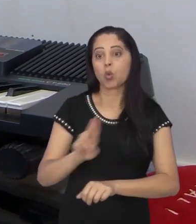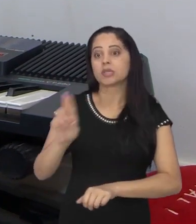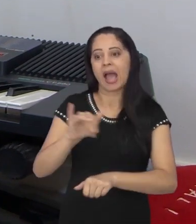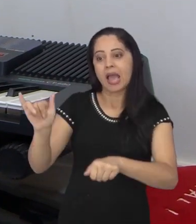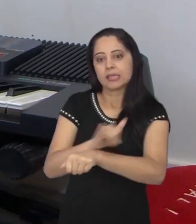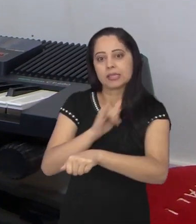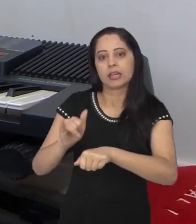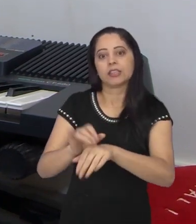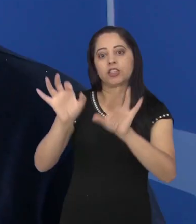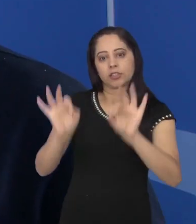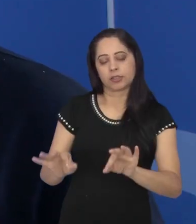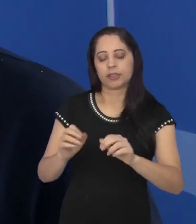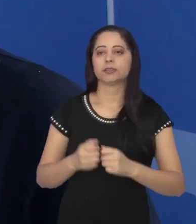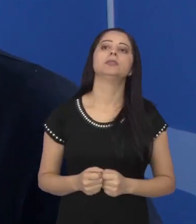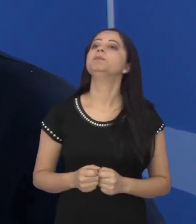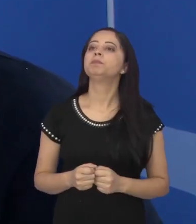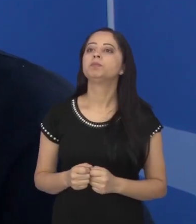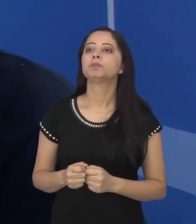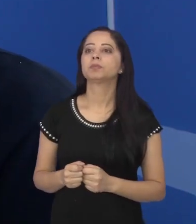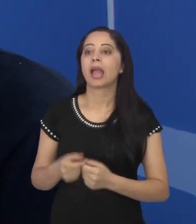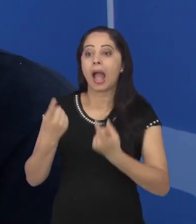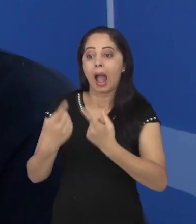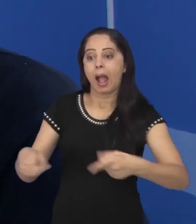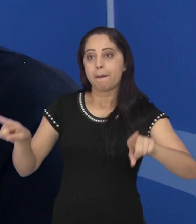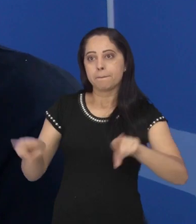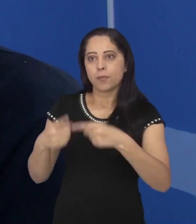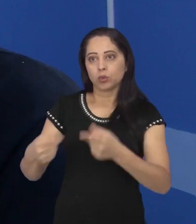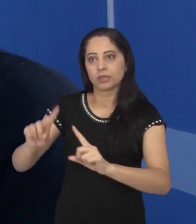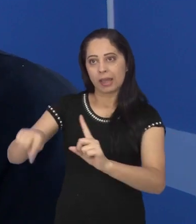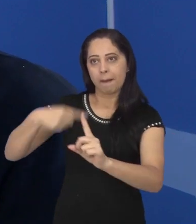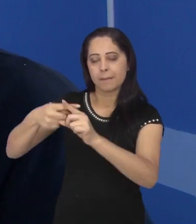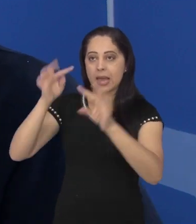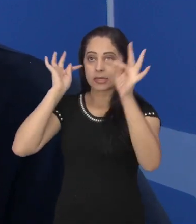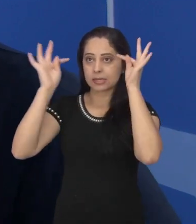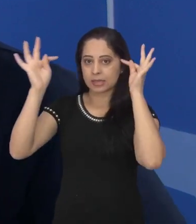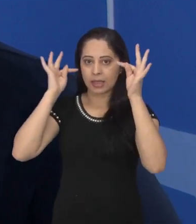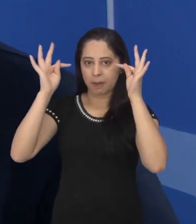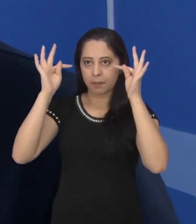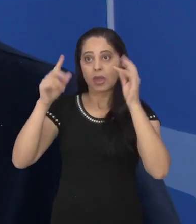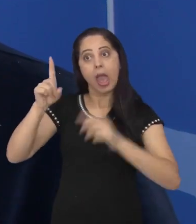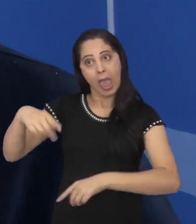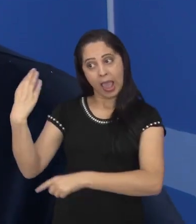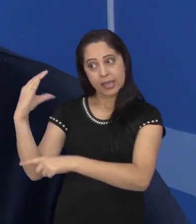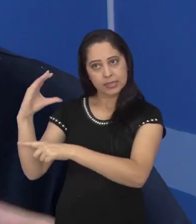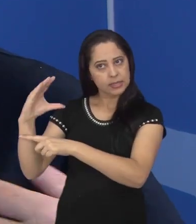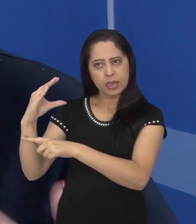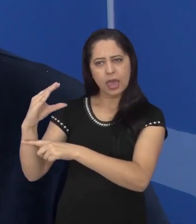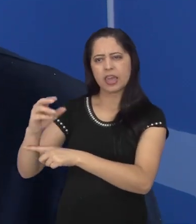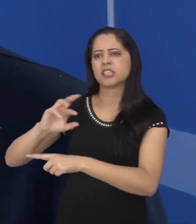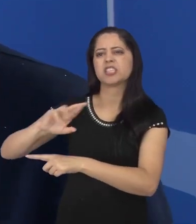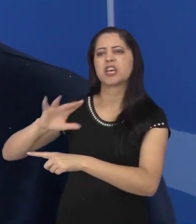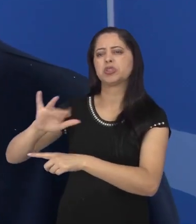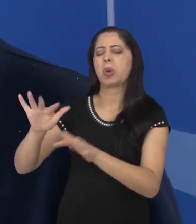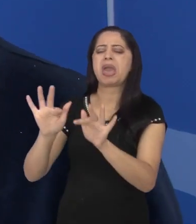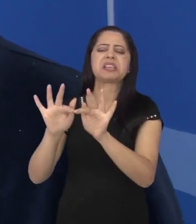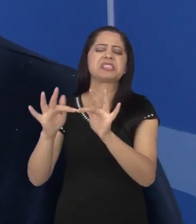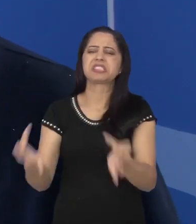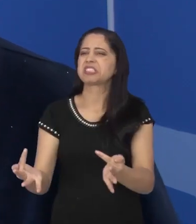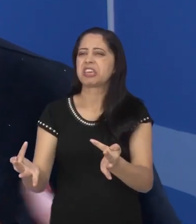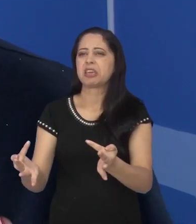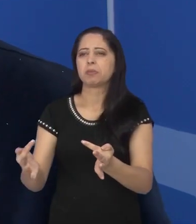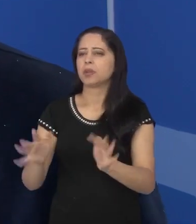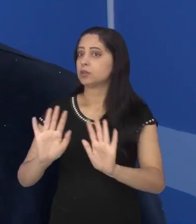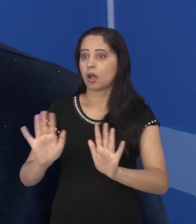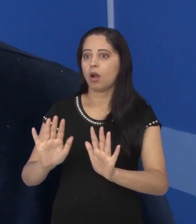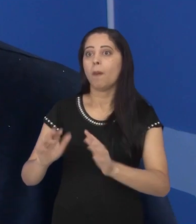a musicoterapia. A musicoterapia ela é um tratamento, ela é uma ciência. Então ela não é uma técnica, não é uma abordagem, não